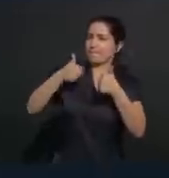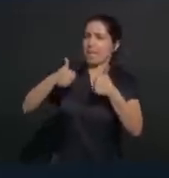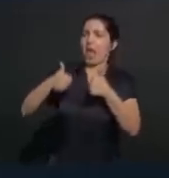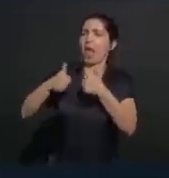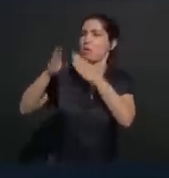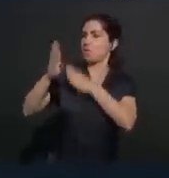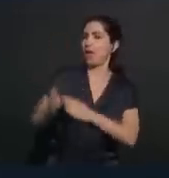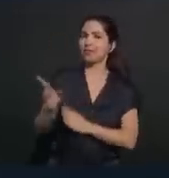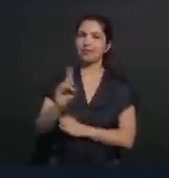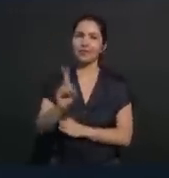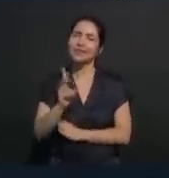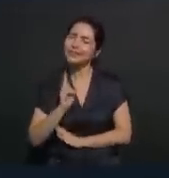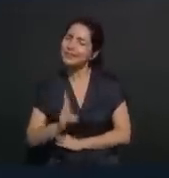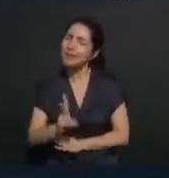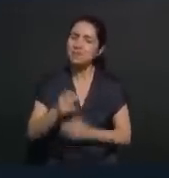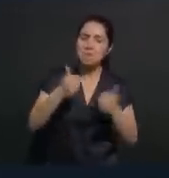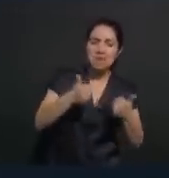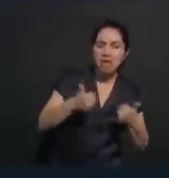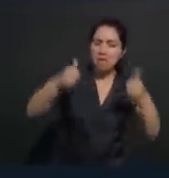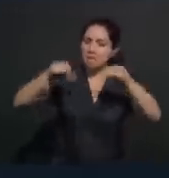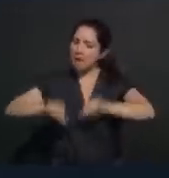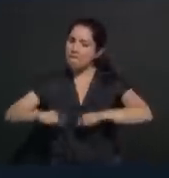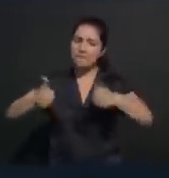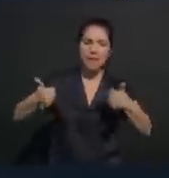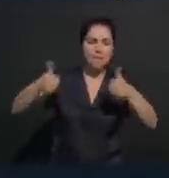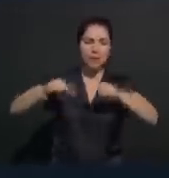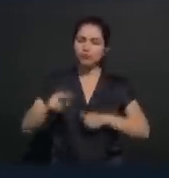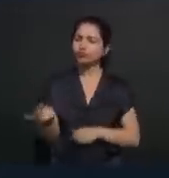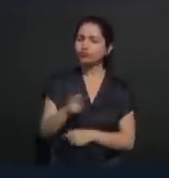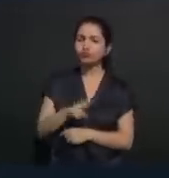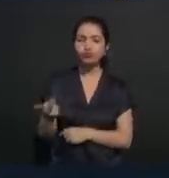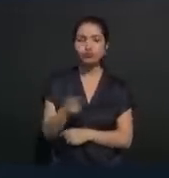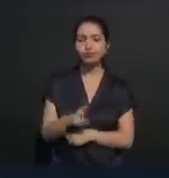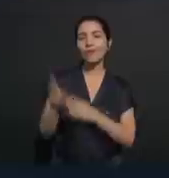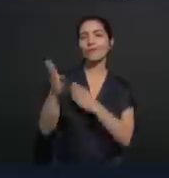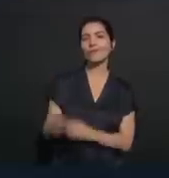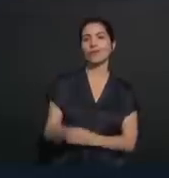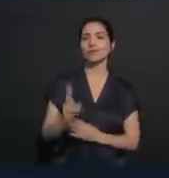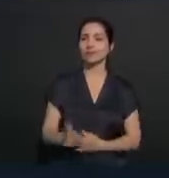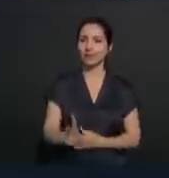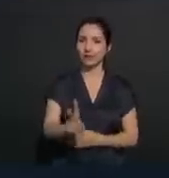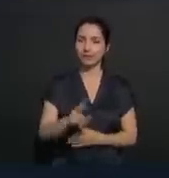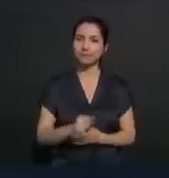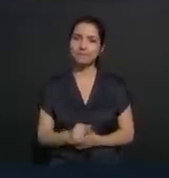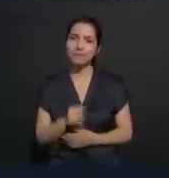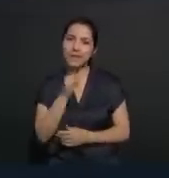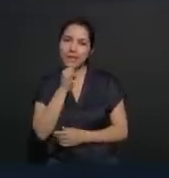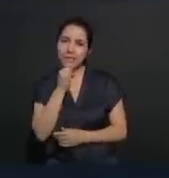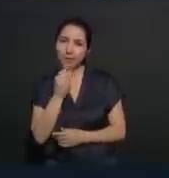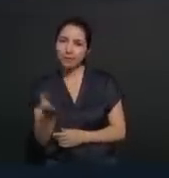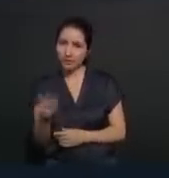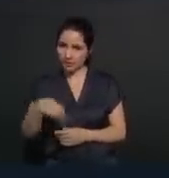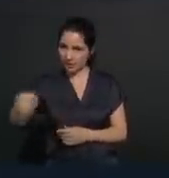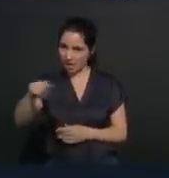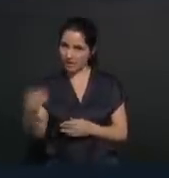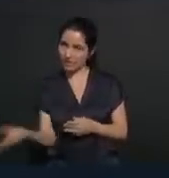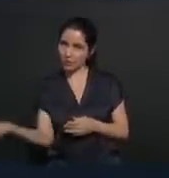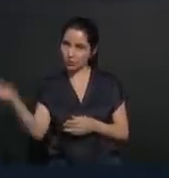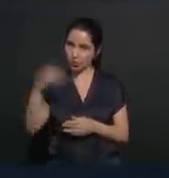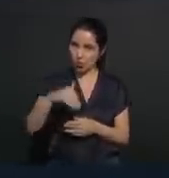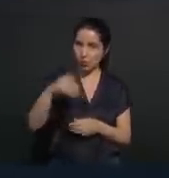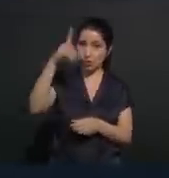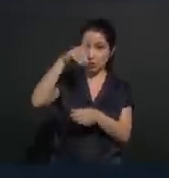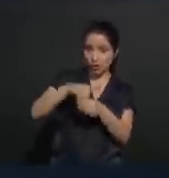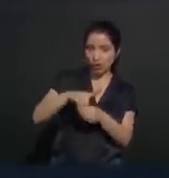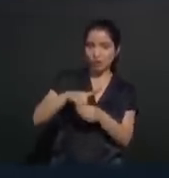A história de José, ó, então eu já dei esse exemplo aqui. Você trouxe um dízimo aqui no altar. Você imaginou se a gente trouxesse um dinheiro e na hora que